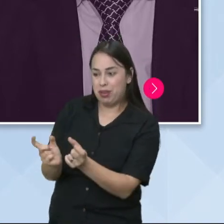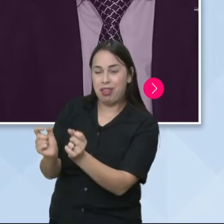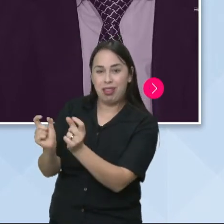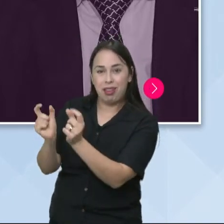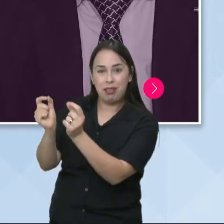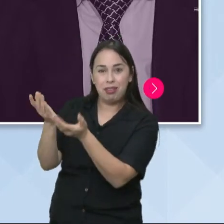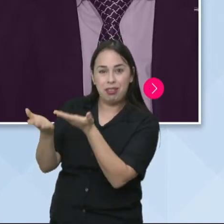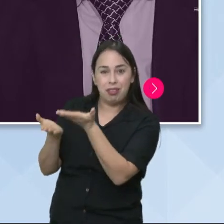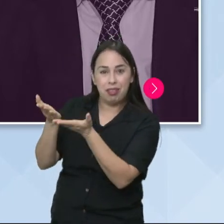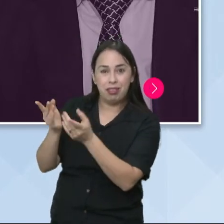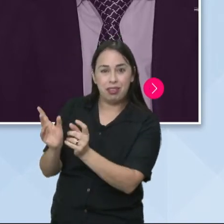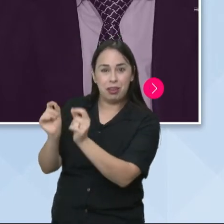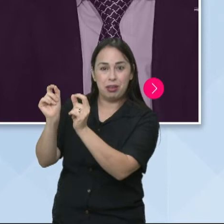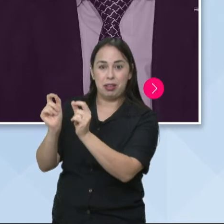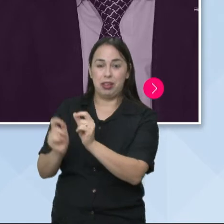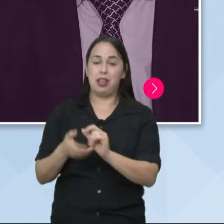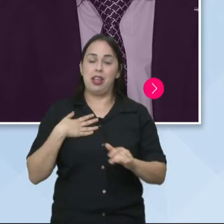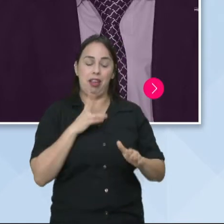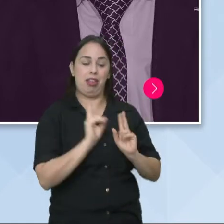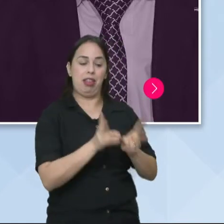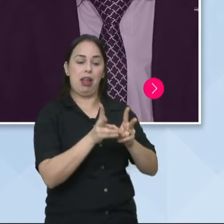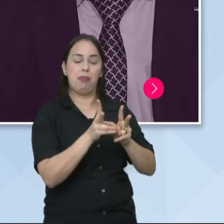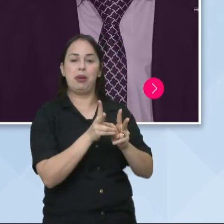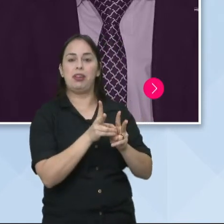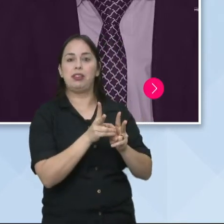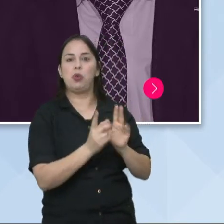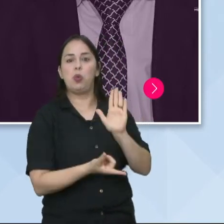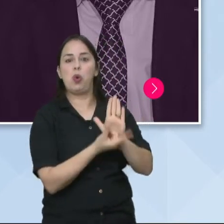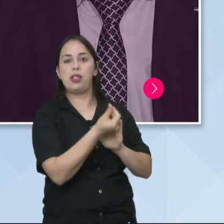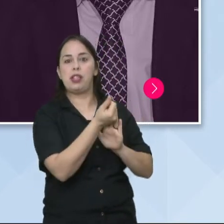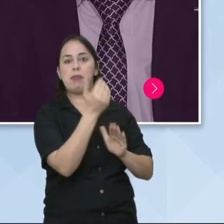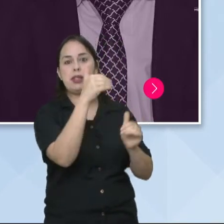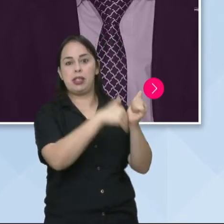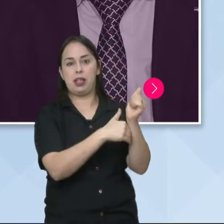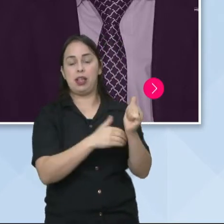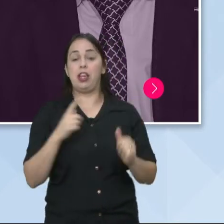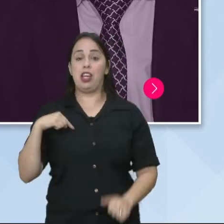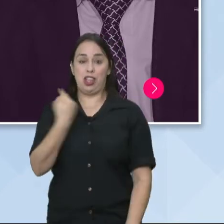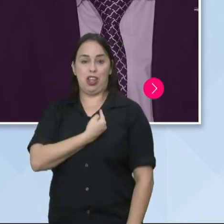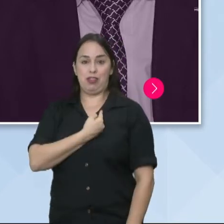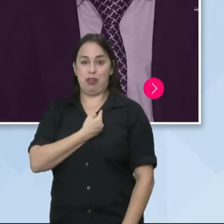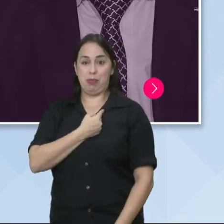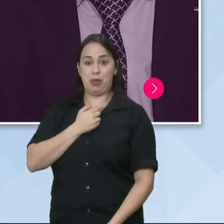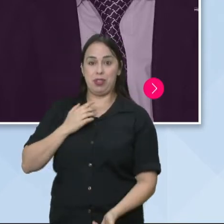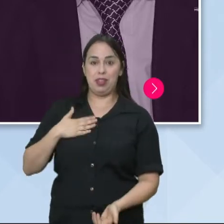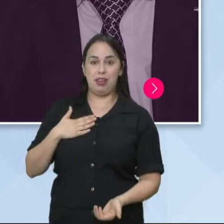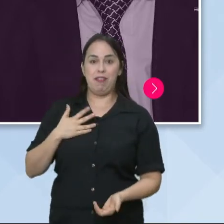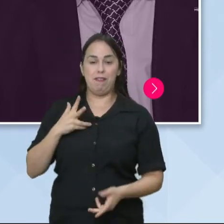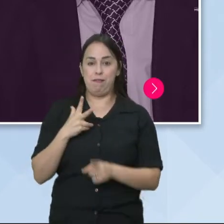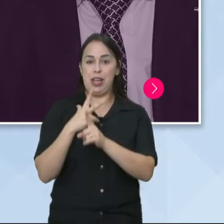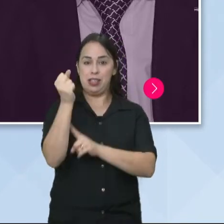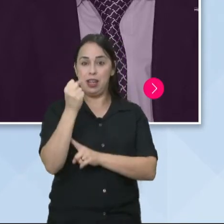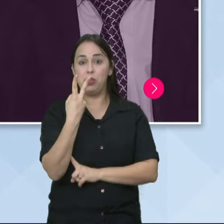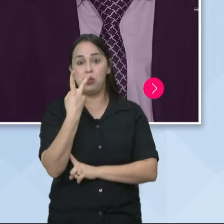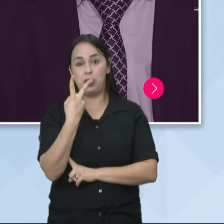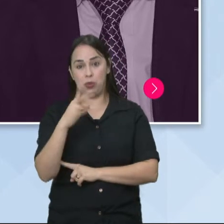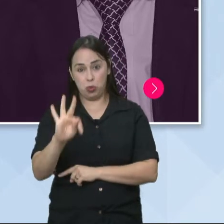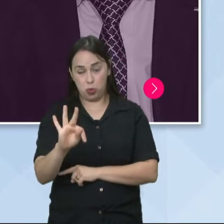o orçamento secreto. Nós vamos derrotar ele nesse segundo turno, porque a maior